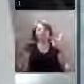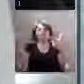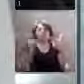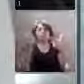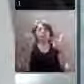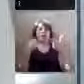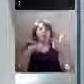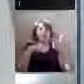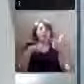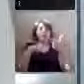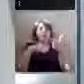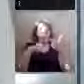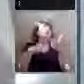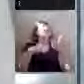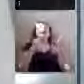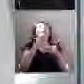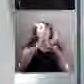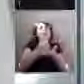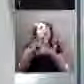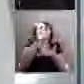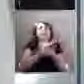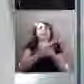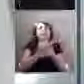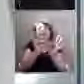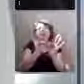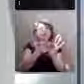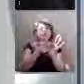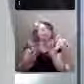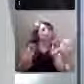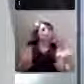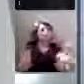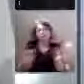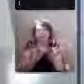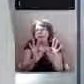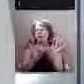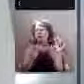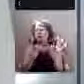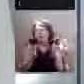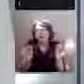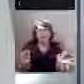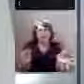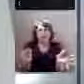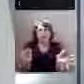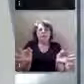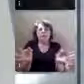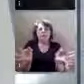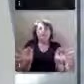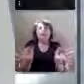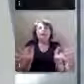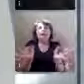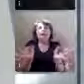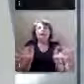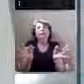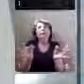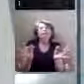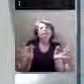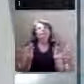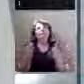minha contribuição, Ivan, para você vai ser bem humilde, tá? Vai ser dentro daquilo que eu consigo para, de